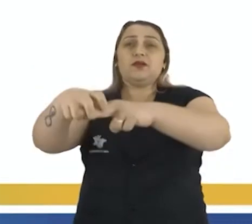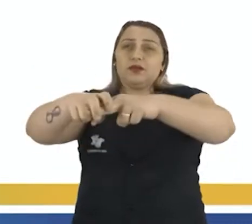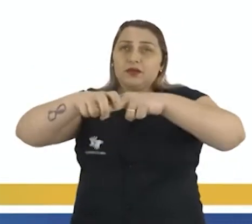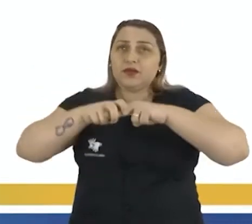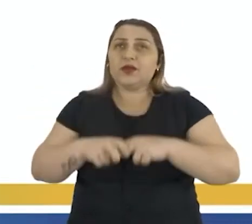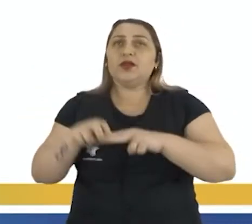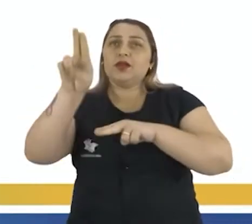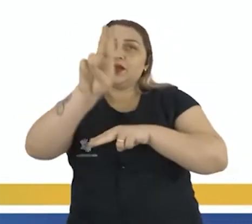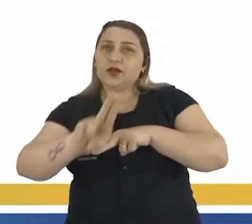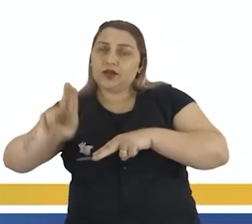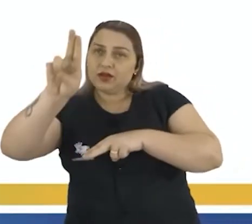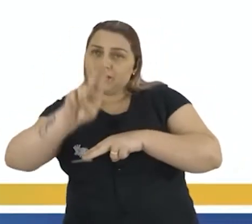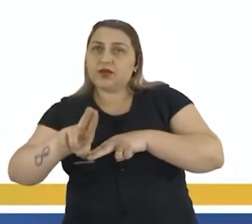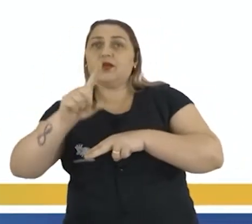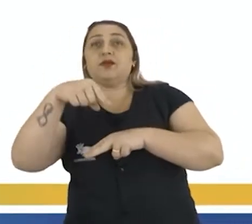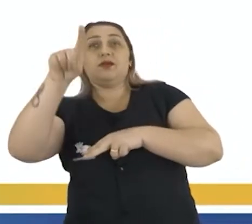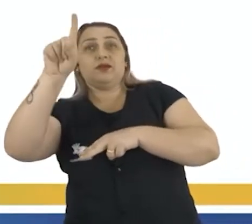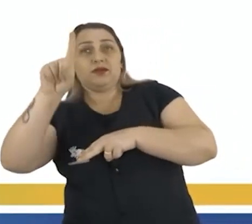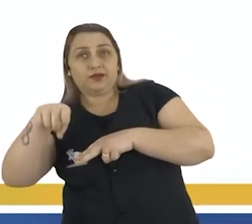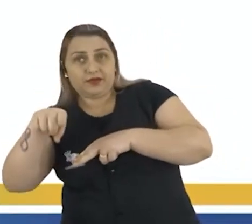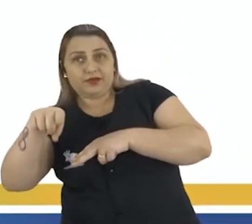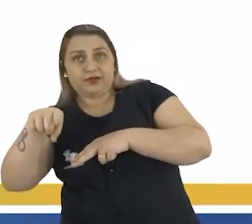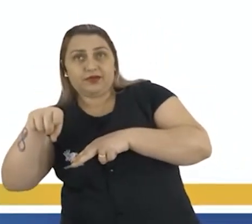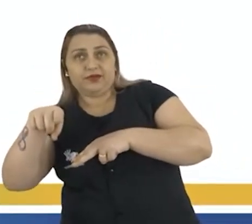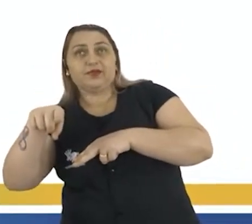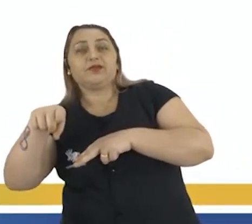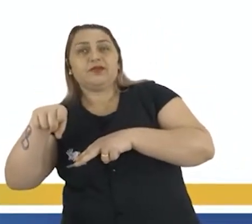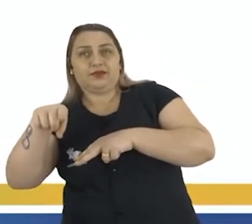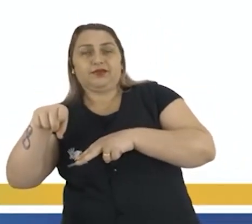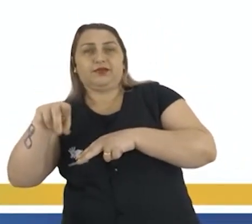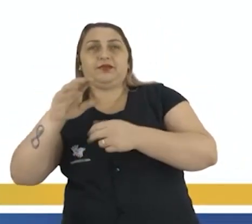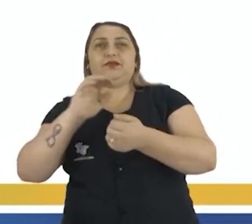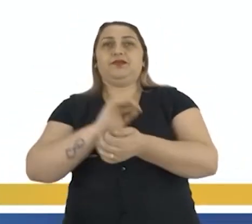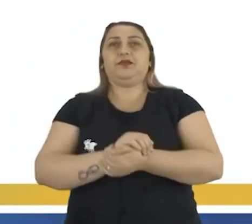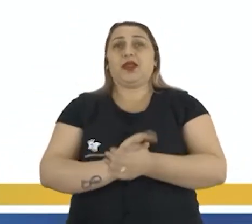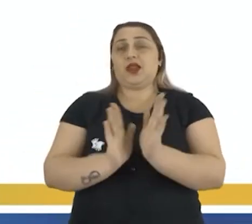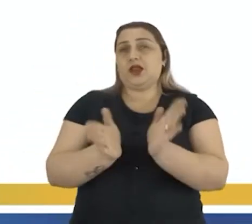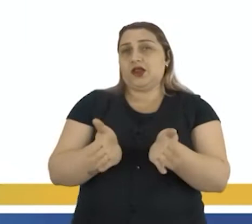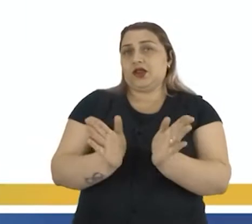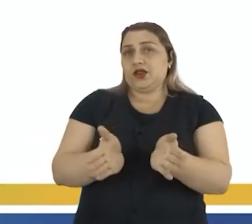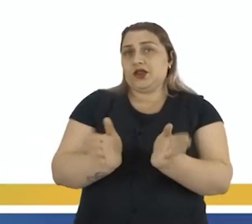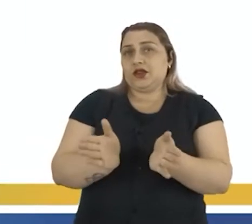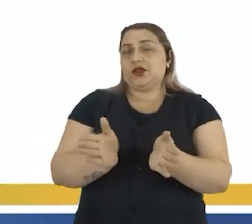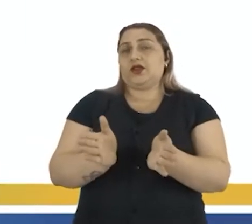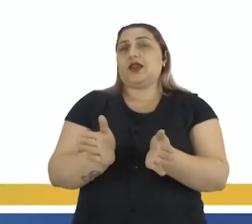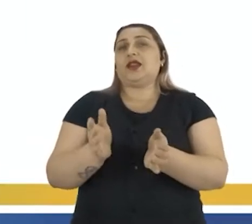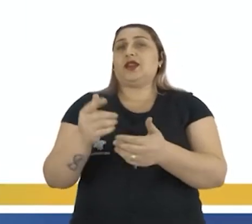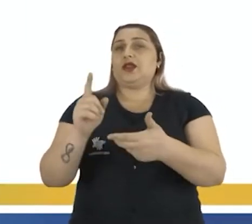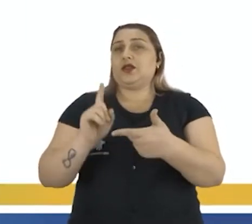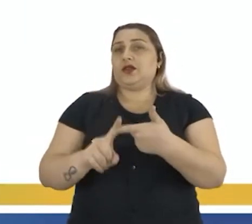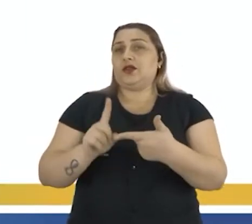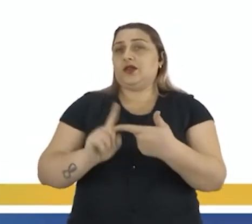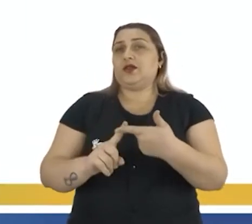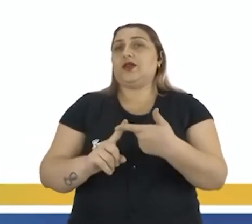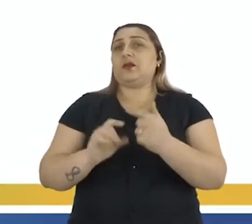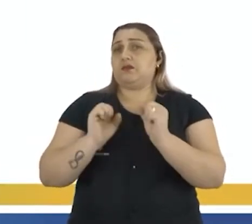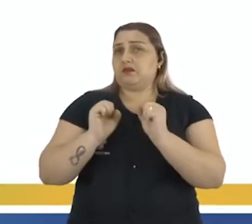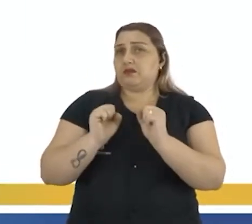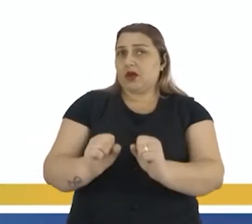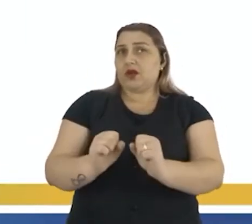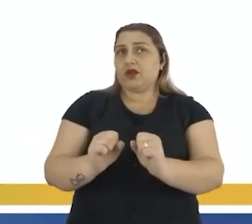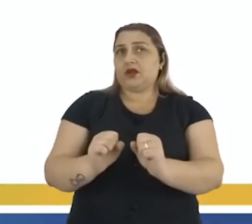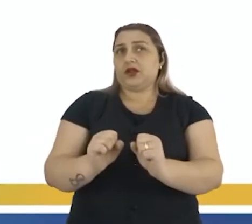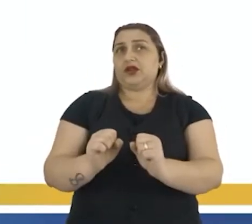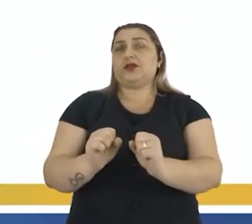isso utilizou-se a escrita no verbo pôde com acento. Já a frase número 2, que eu destaquei aí